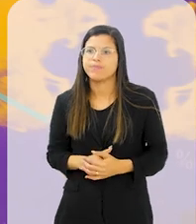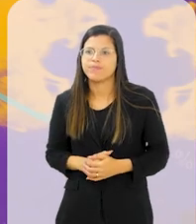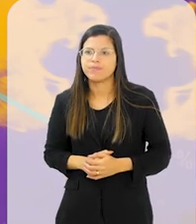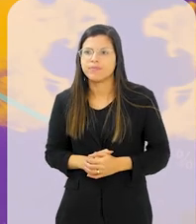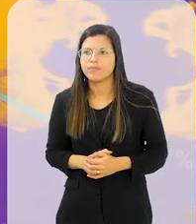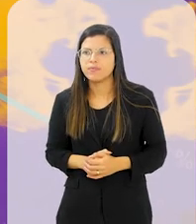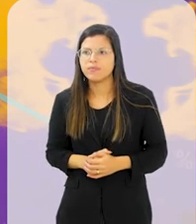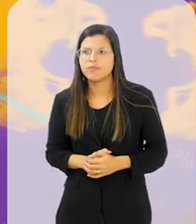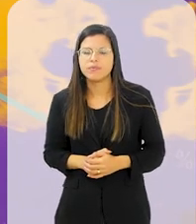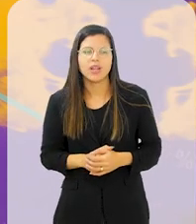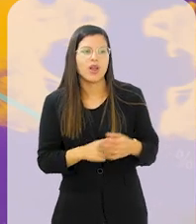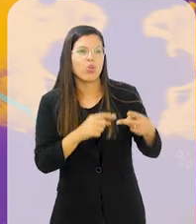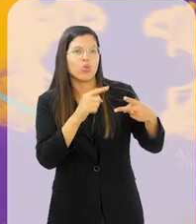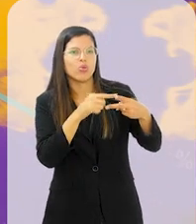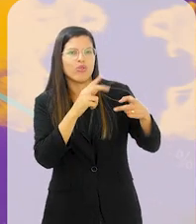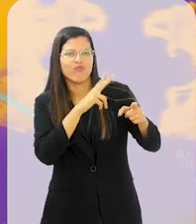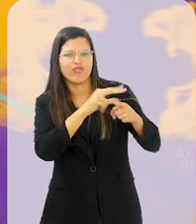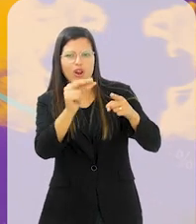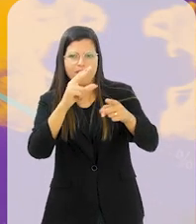lá.